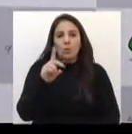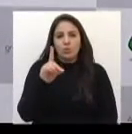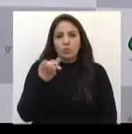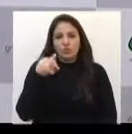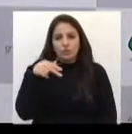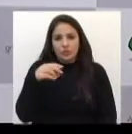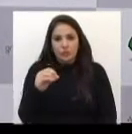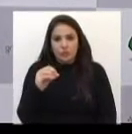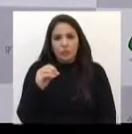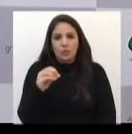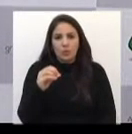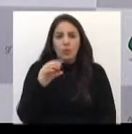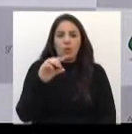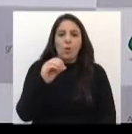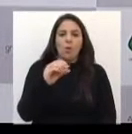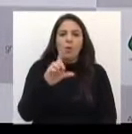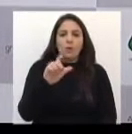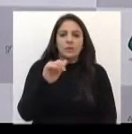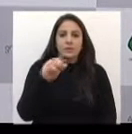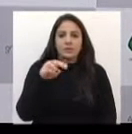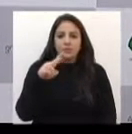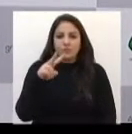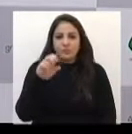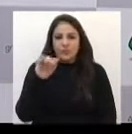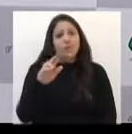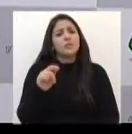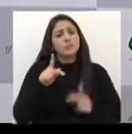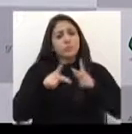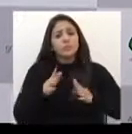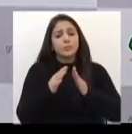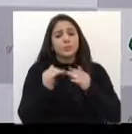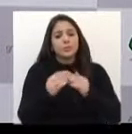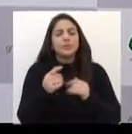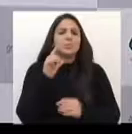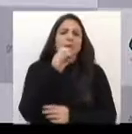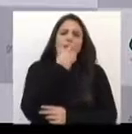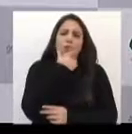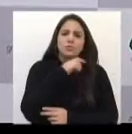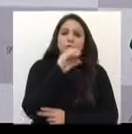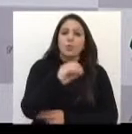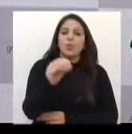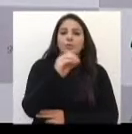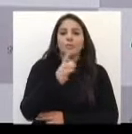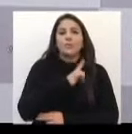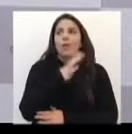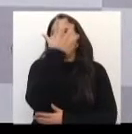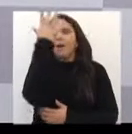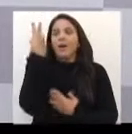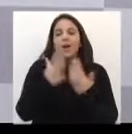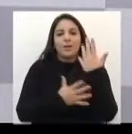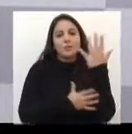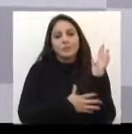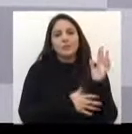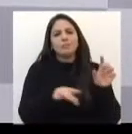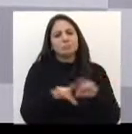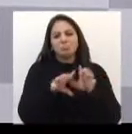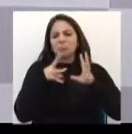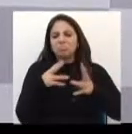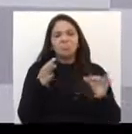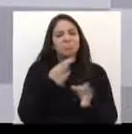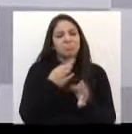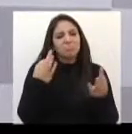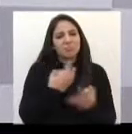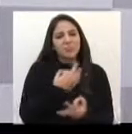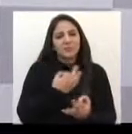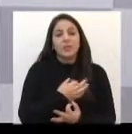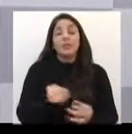aqui, Claudino de Oliveira, foi os moradores que pediram que ali um lugar também excelente, tem árvores, tem arborização, tem tudo, só